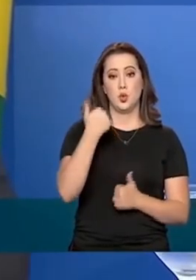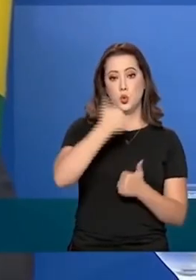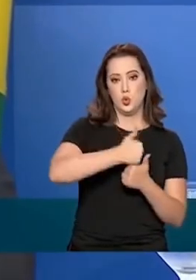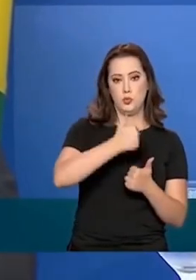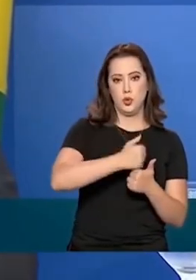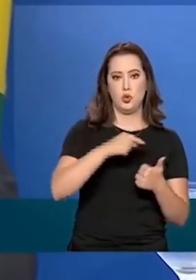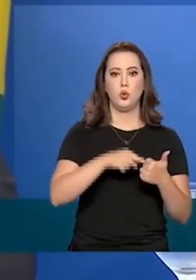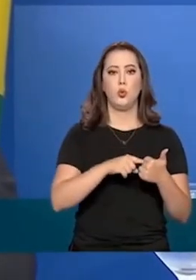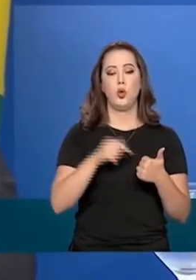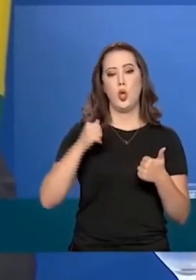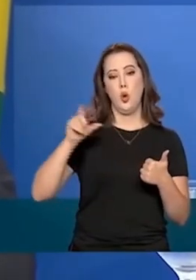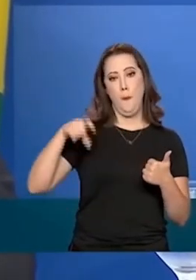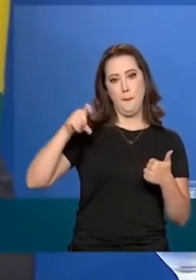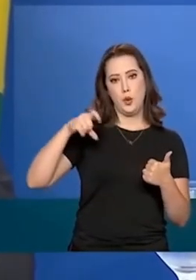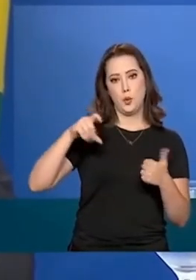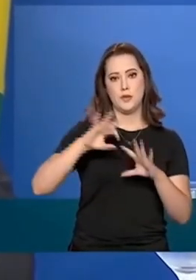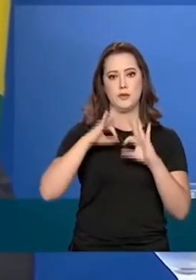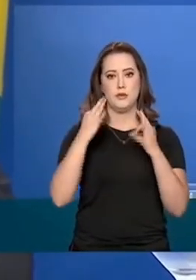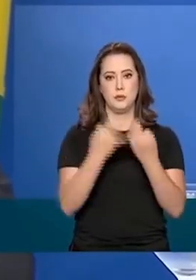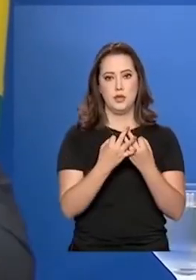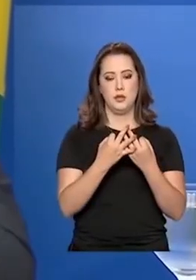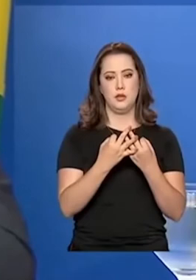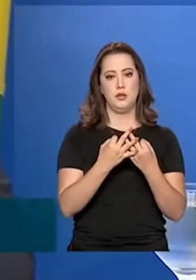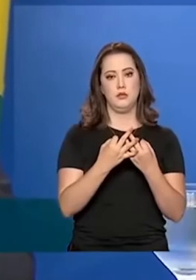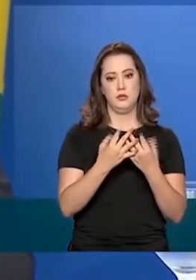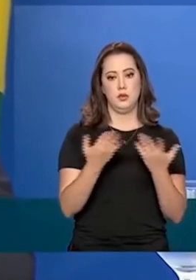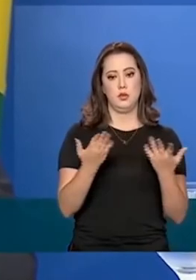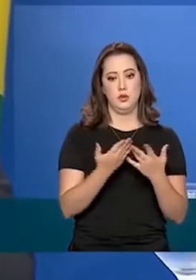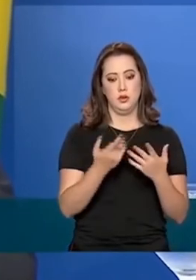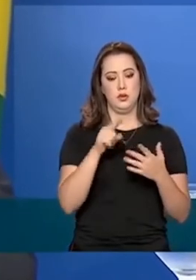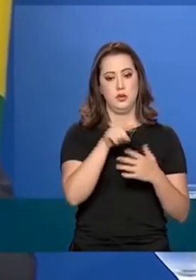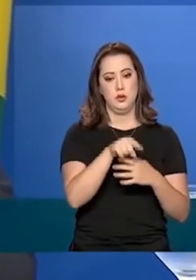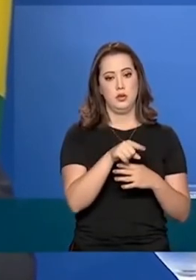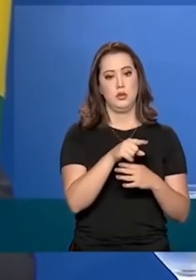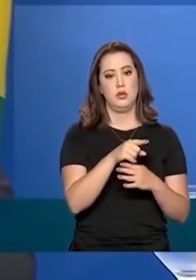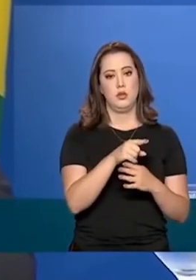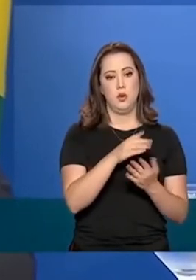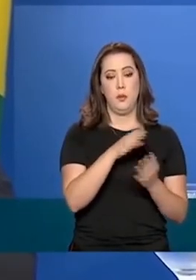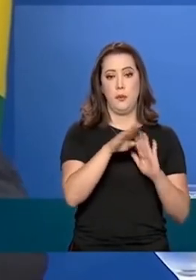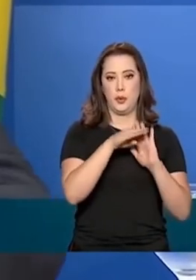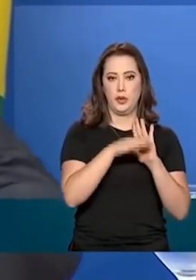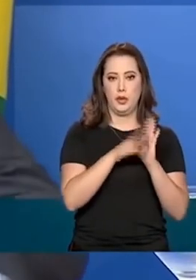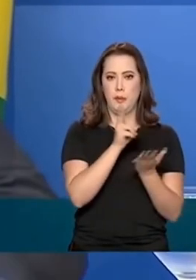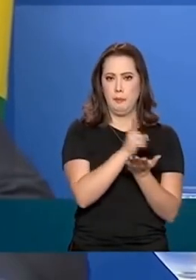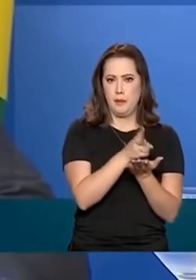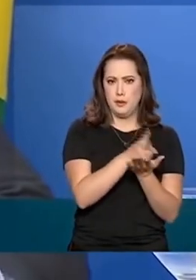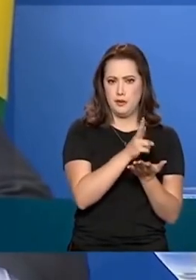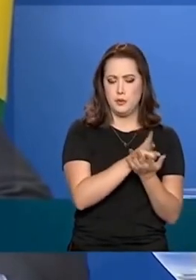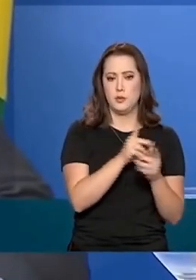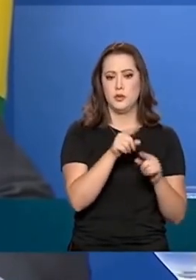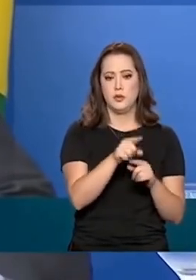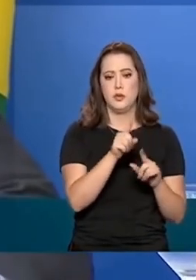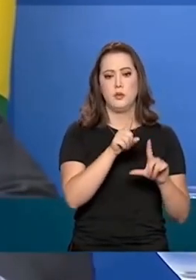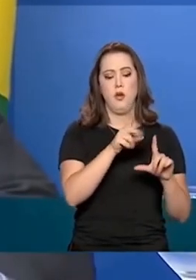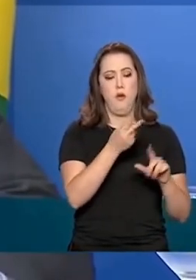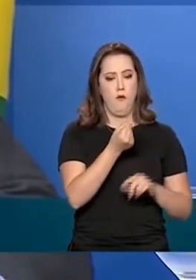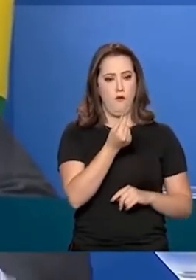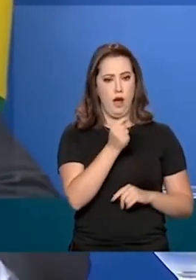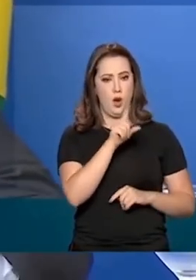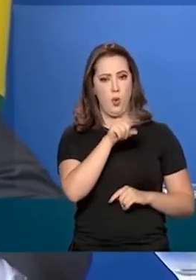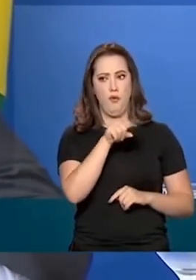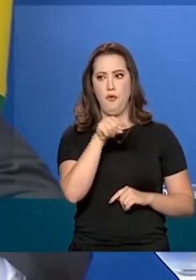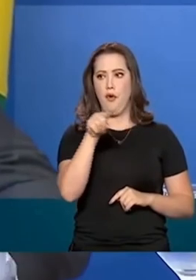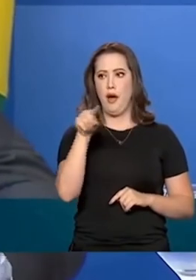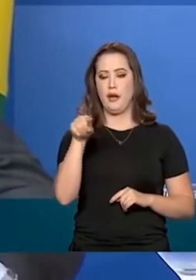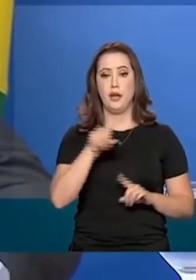Família, esse programa tem um ticket médio. Portanto, o valor do benefício varia de